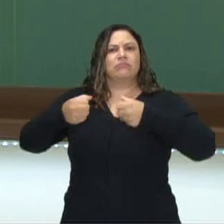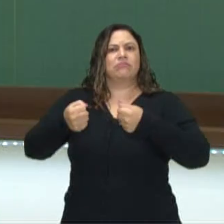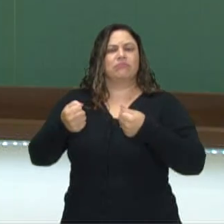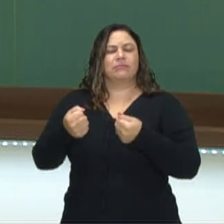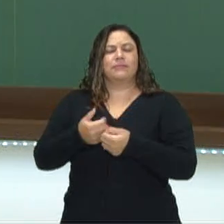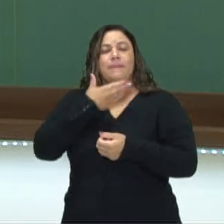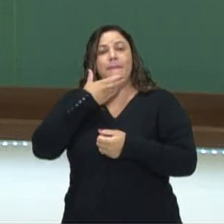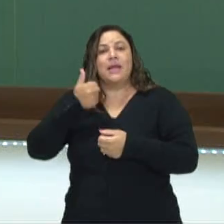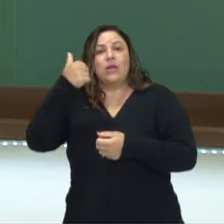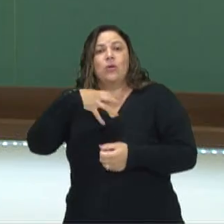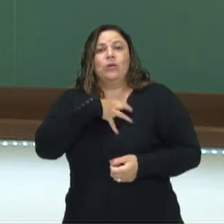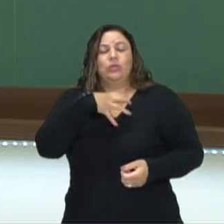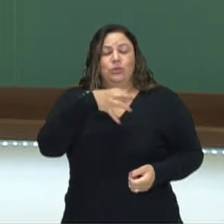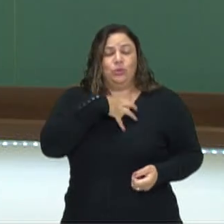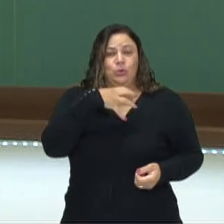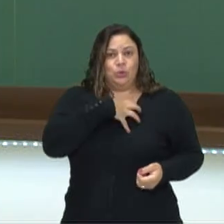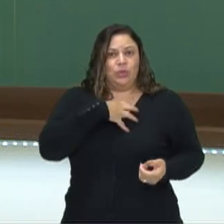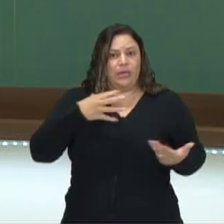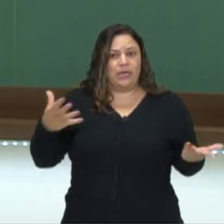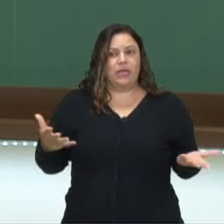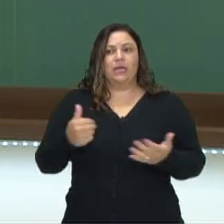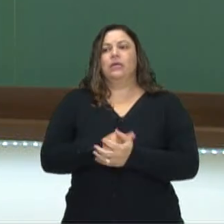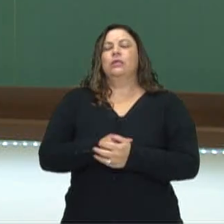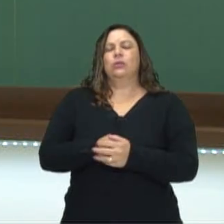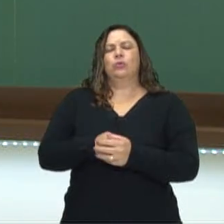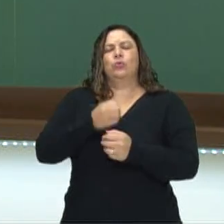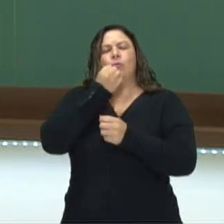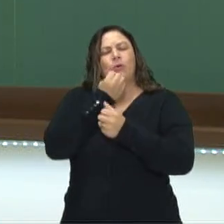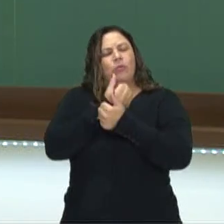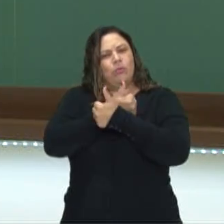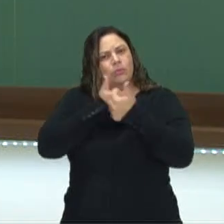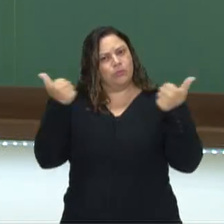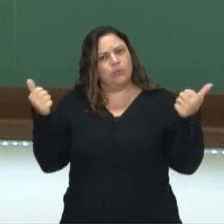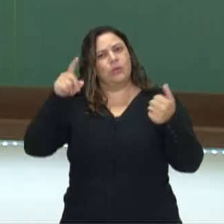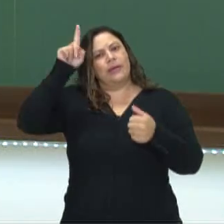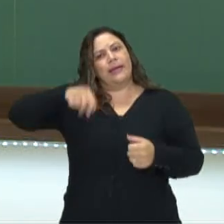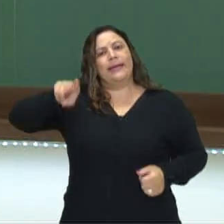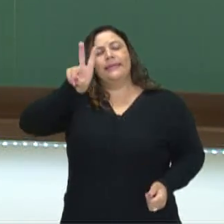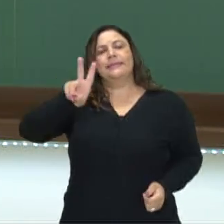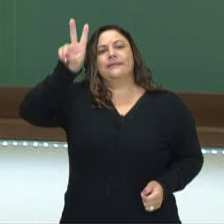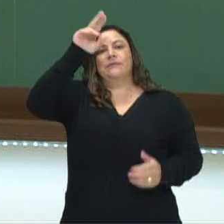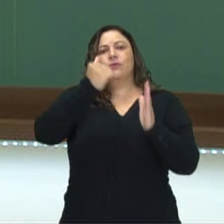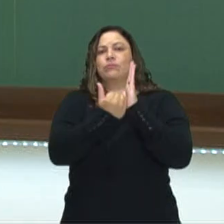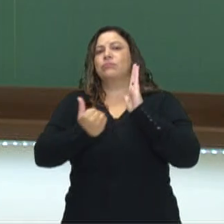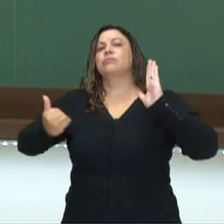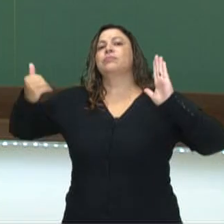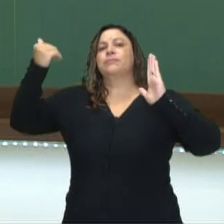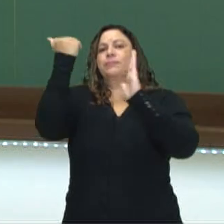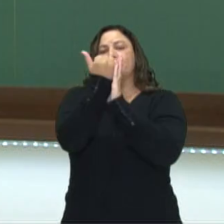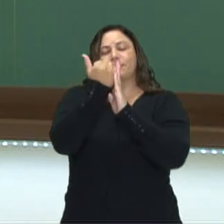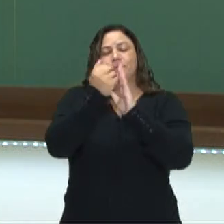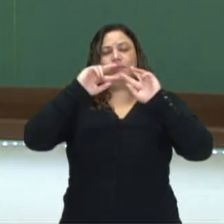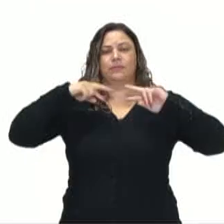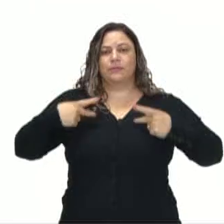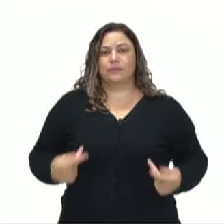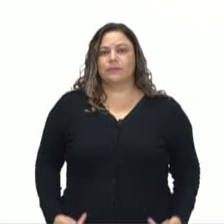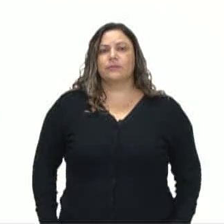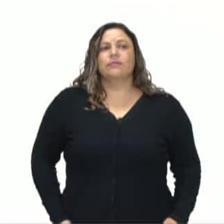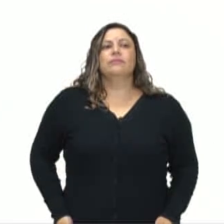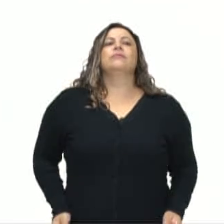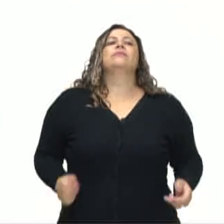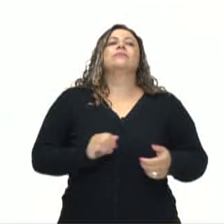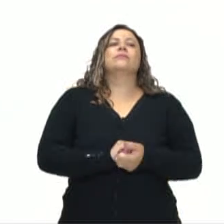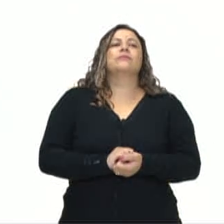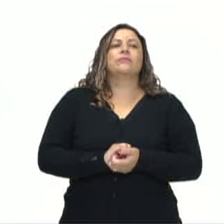melhor forma, agir de uma forma boa, tá? Essa é a virtude máxima do ser humano. O agir